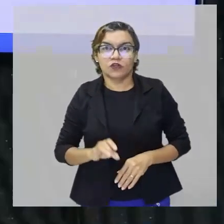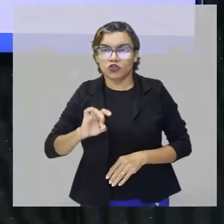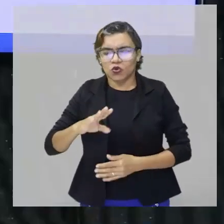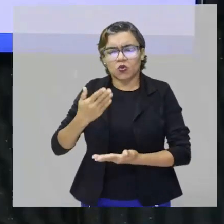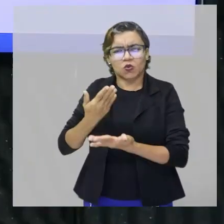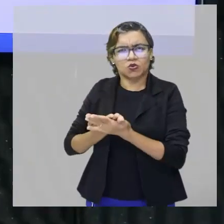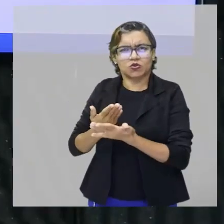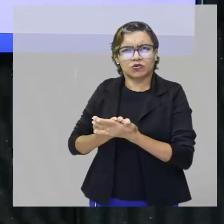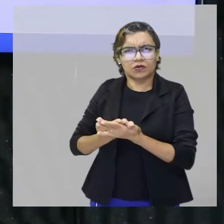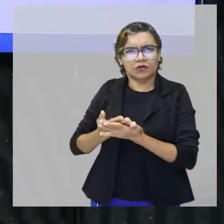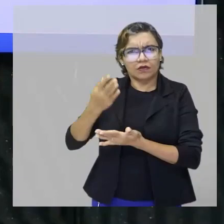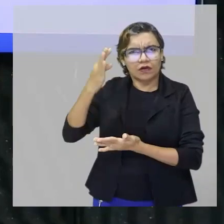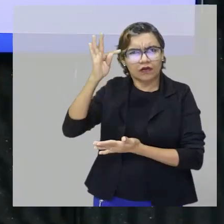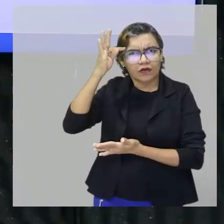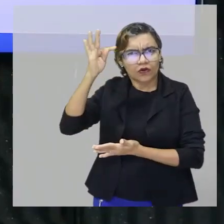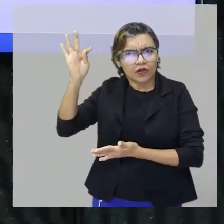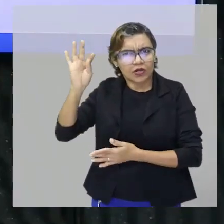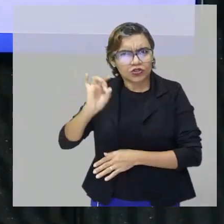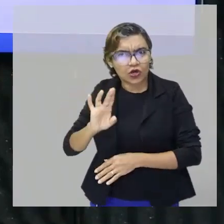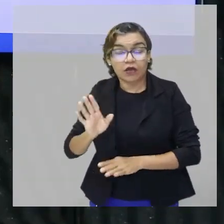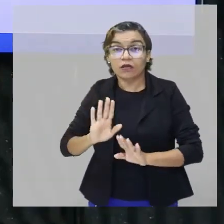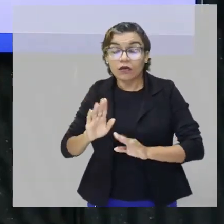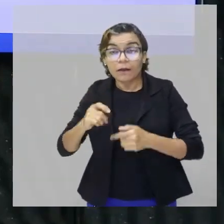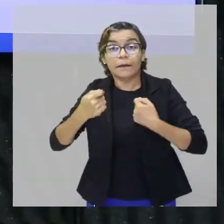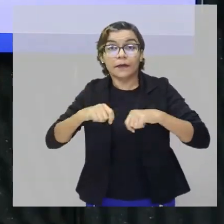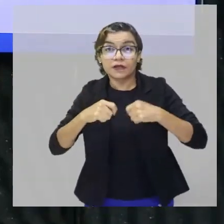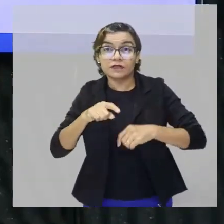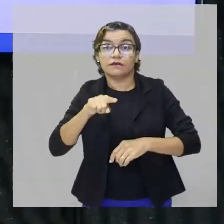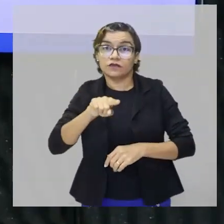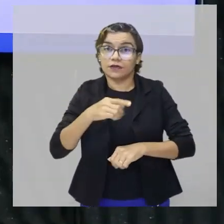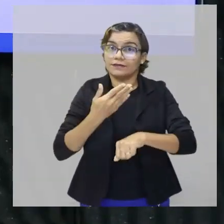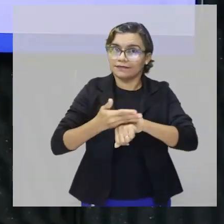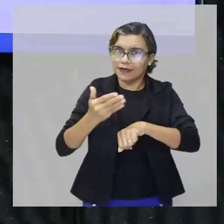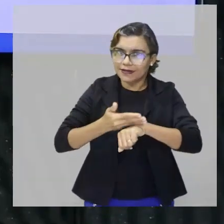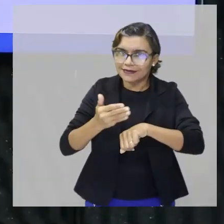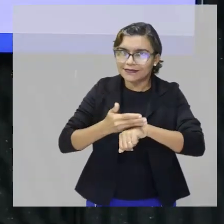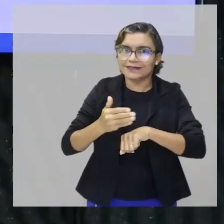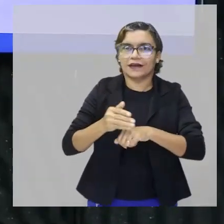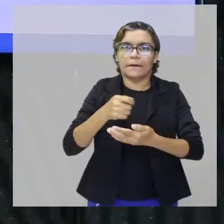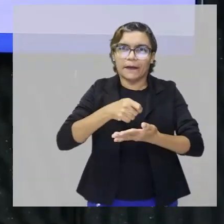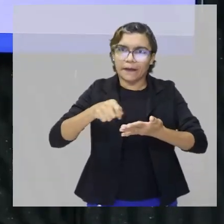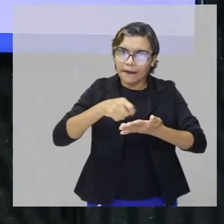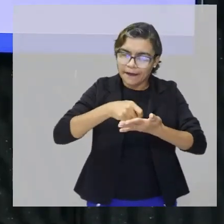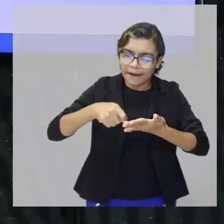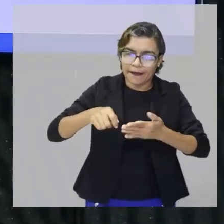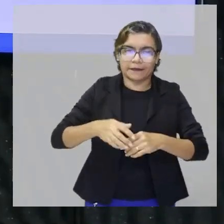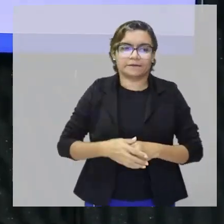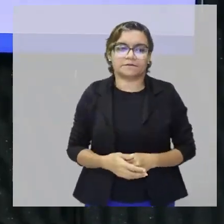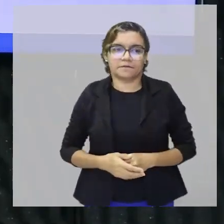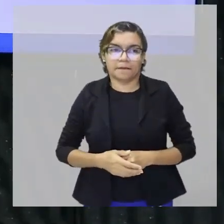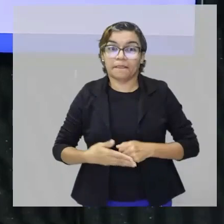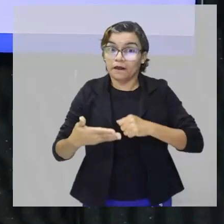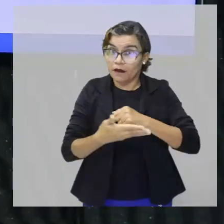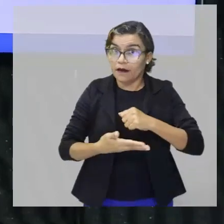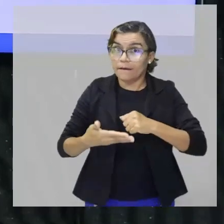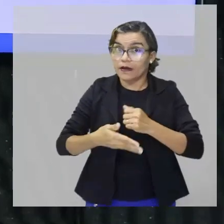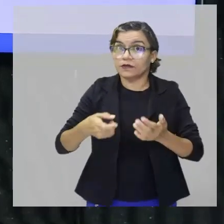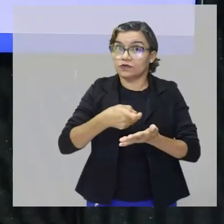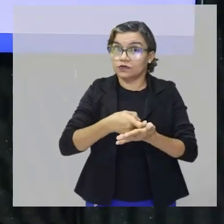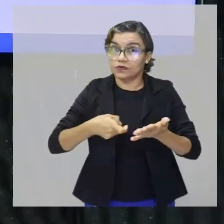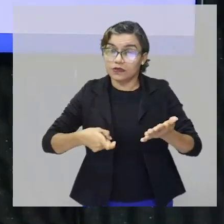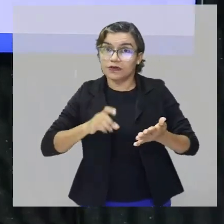apenas a teoria. É necessário que vocês coloquem em prática. Então, a base de um bom texto é